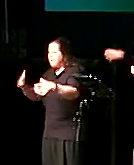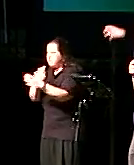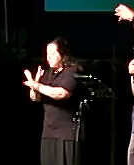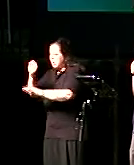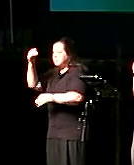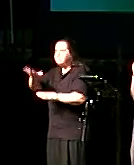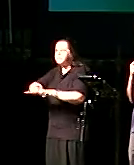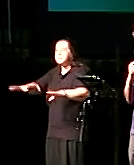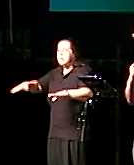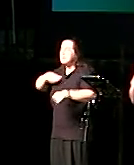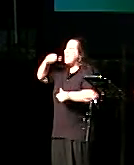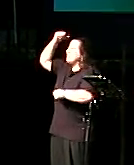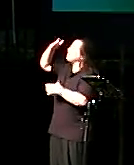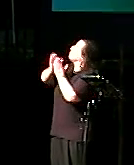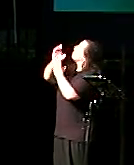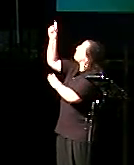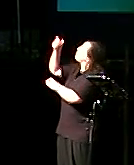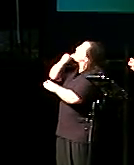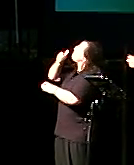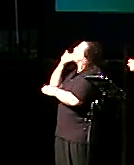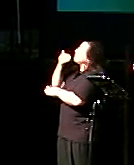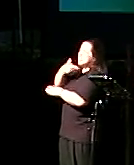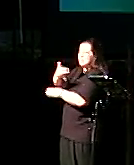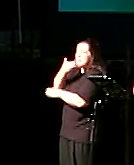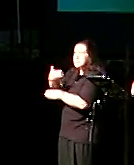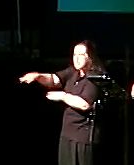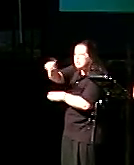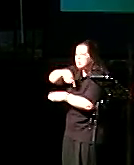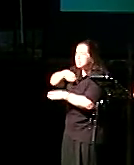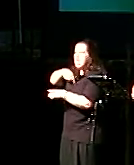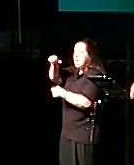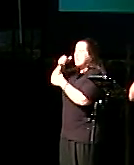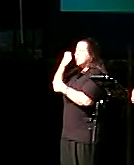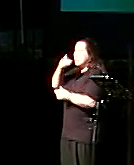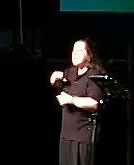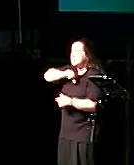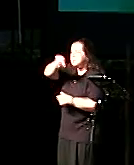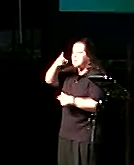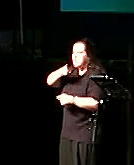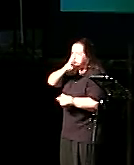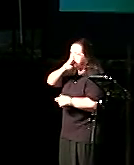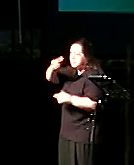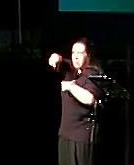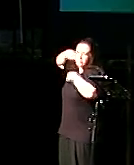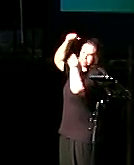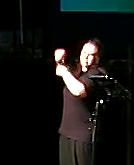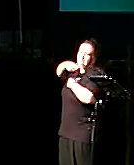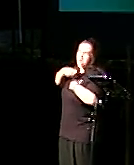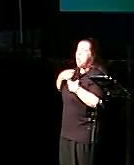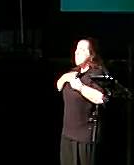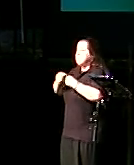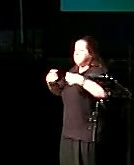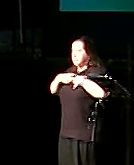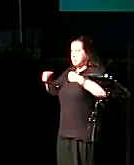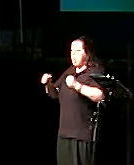pedir-nos que não regamos com gasolina e clusivo Lemos com um fósforo acende uma Tocha Humana ou será que não está a pedir que nos enchemos de